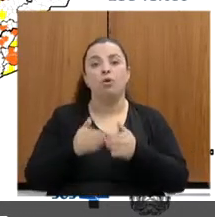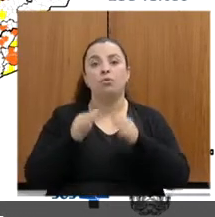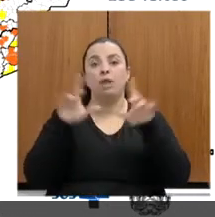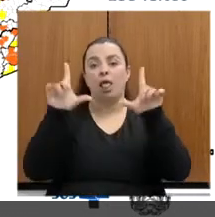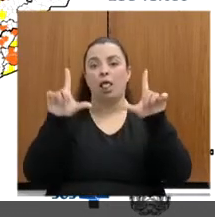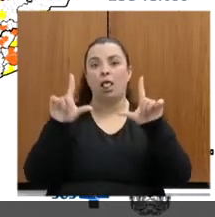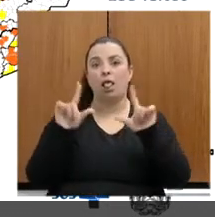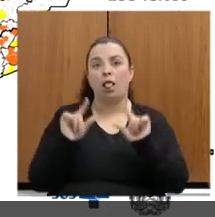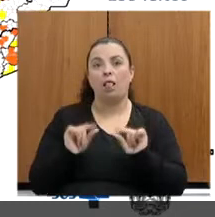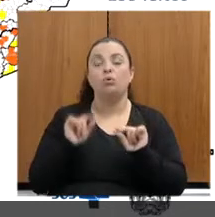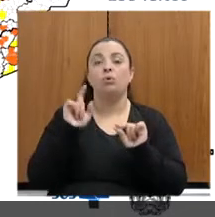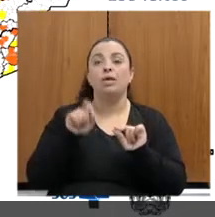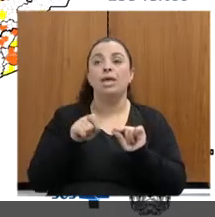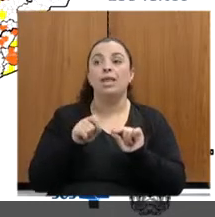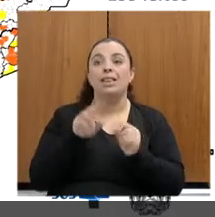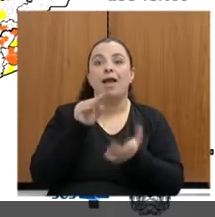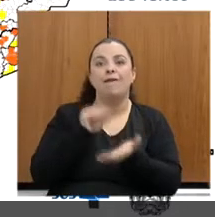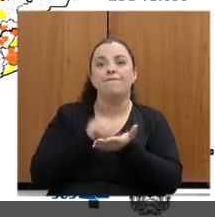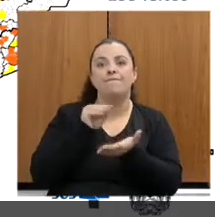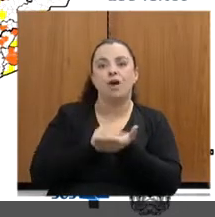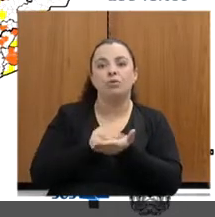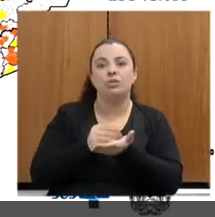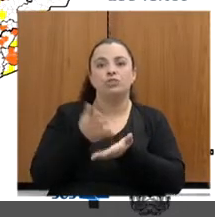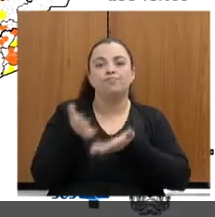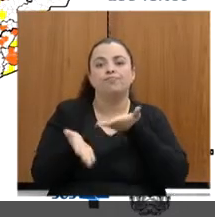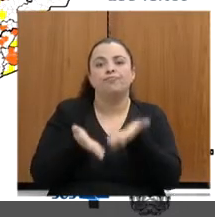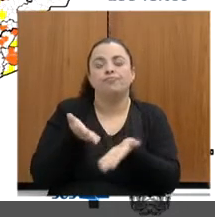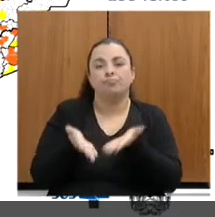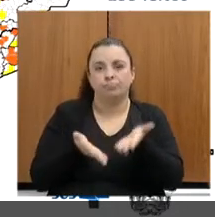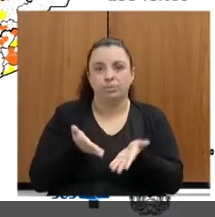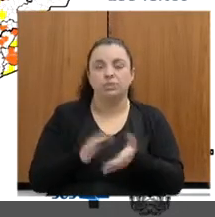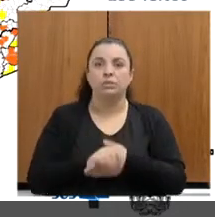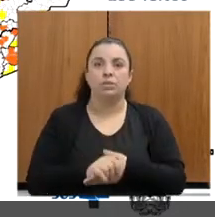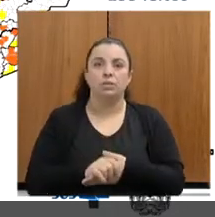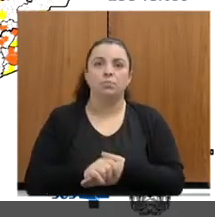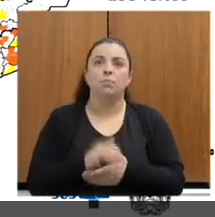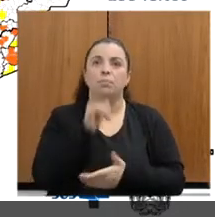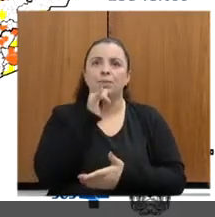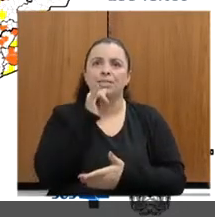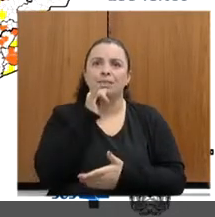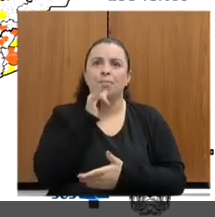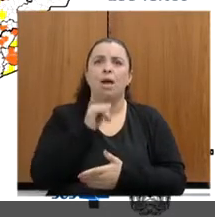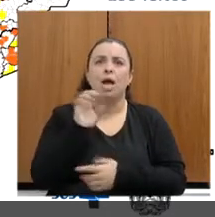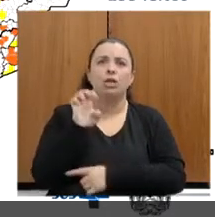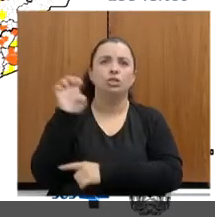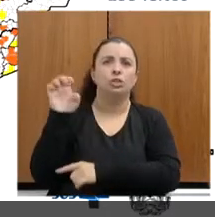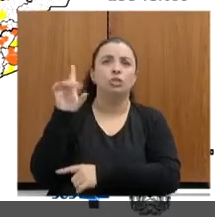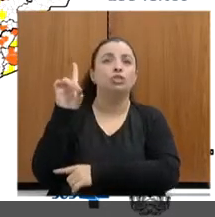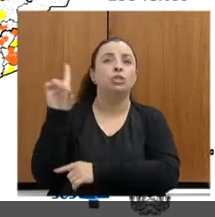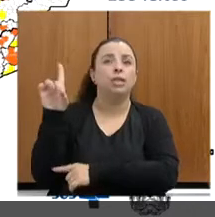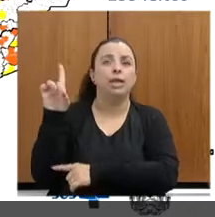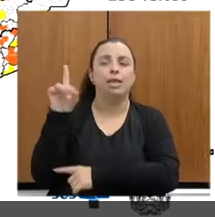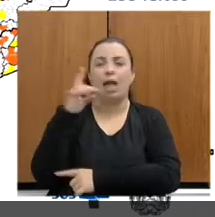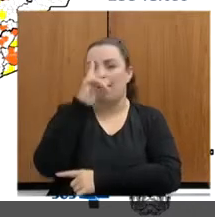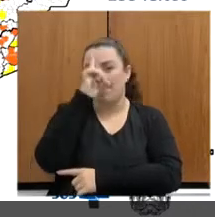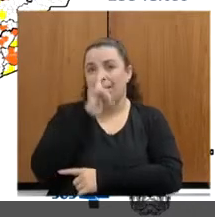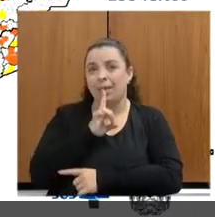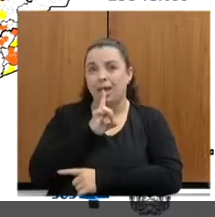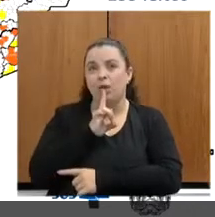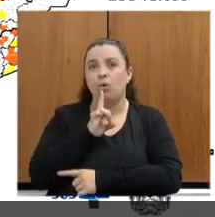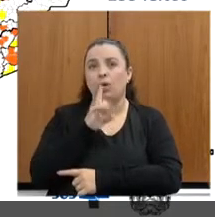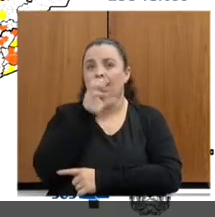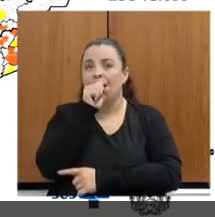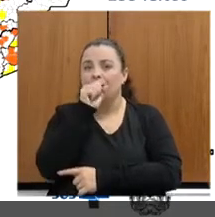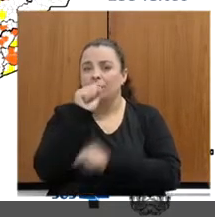dos vazios assistenciais então quando a gente olha a direita e em amarelo em laranja claro são os